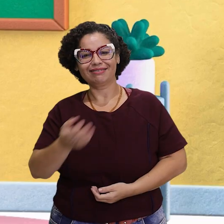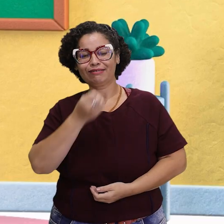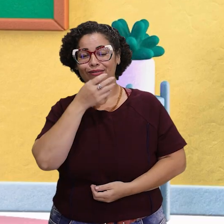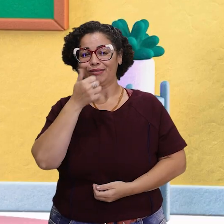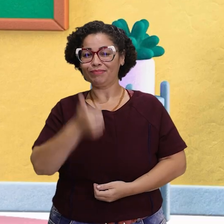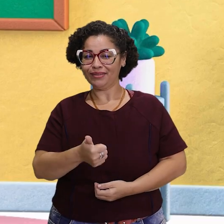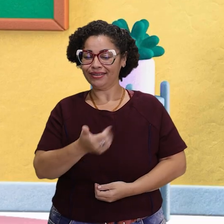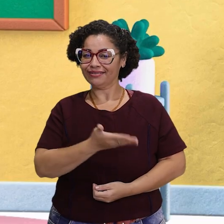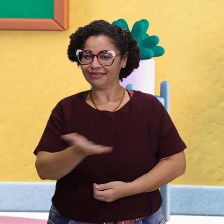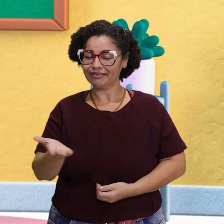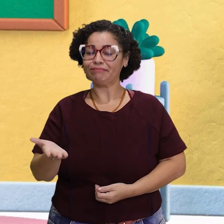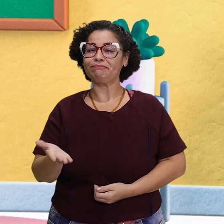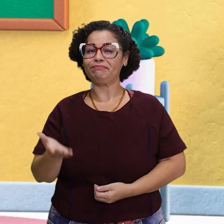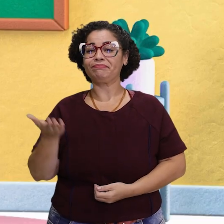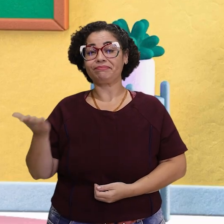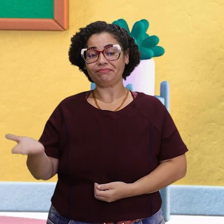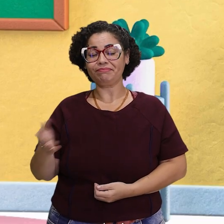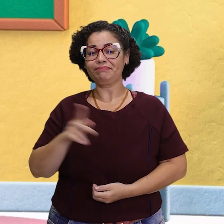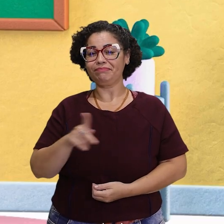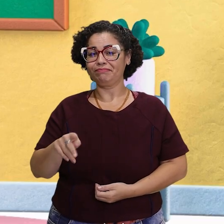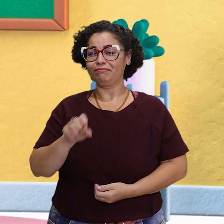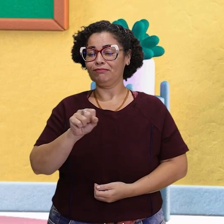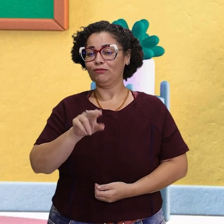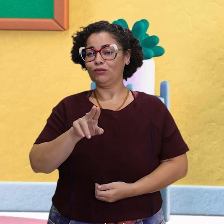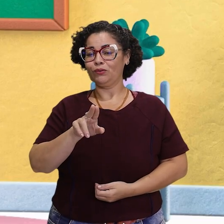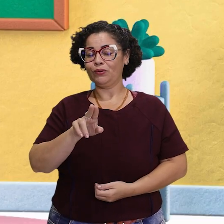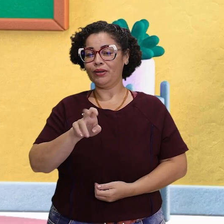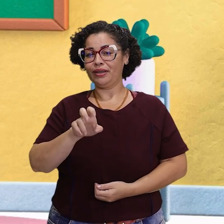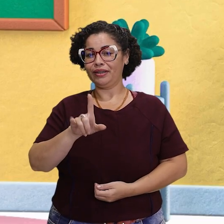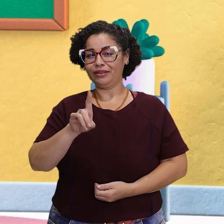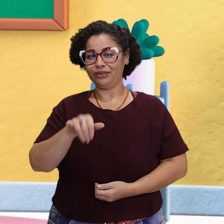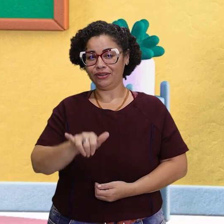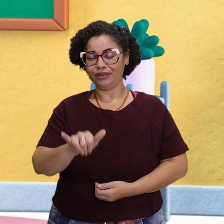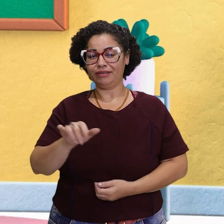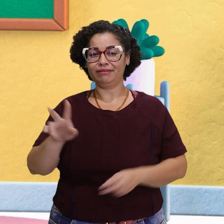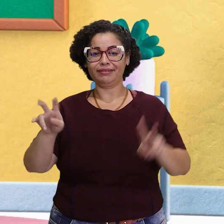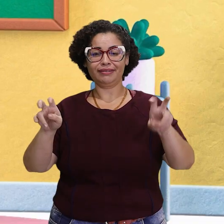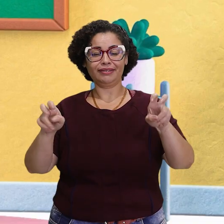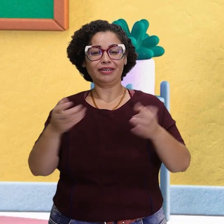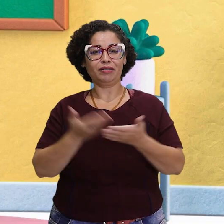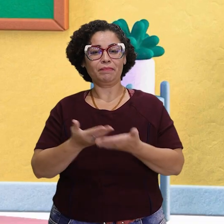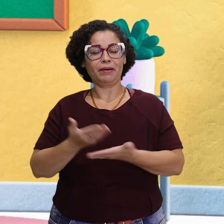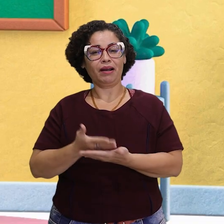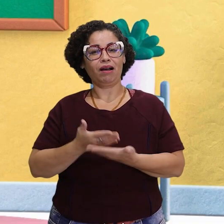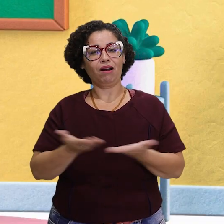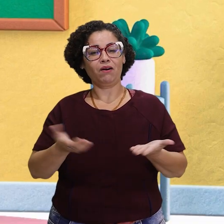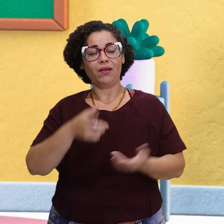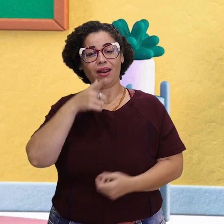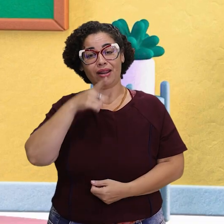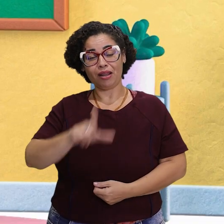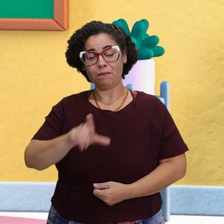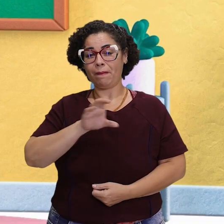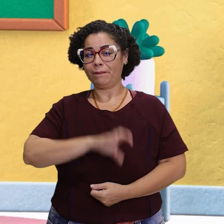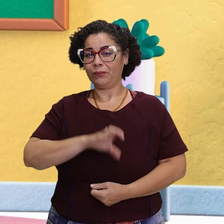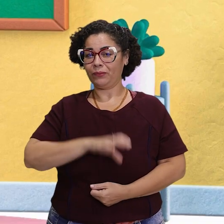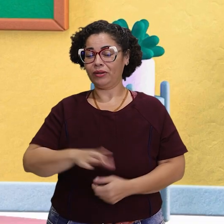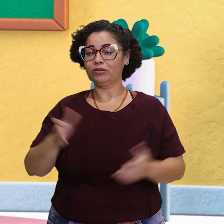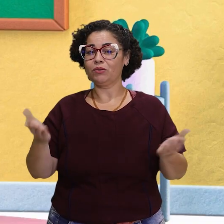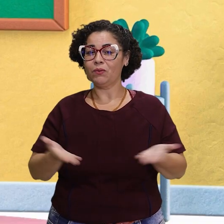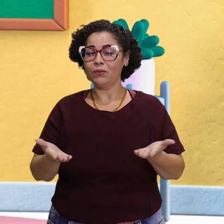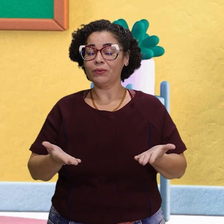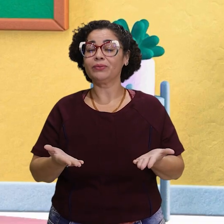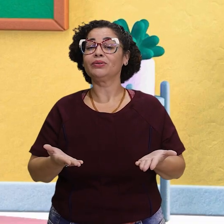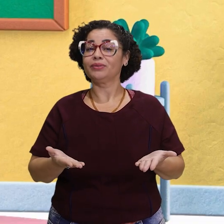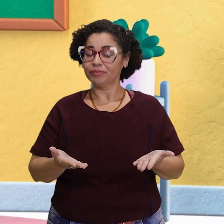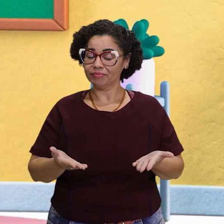Olá, pessoal, tudo bem com vocês? Eu sou a professora Sueide Lourenço e o tema da nossa aula de Língua